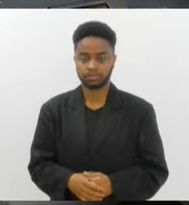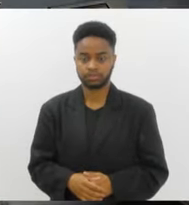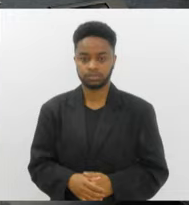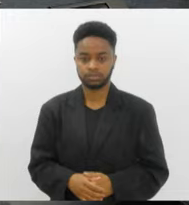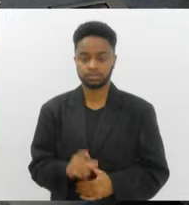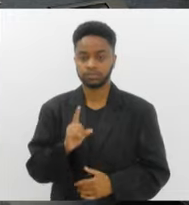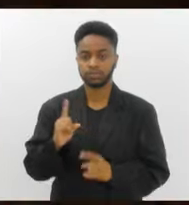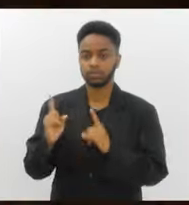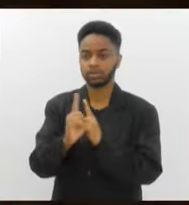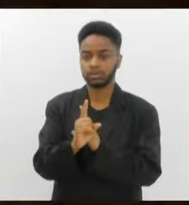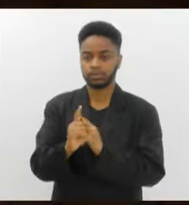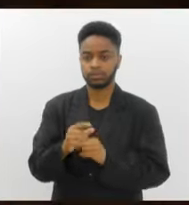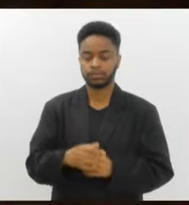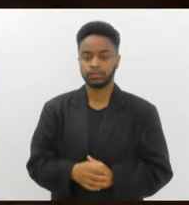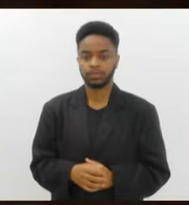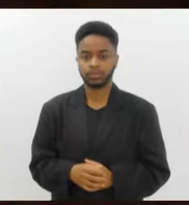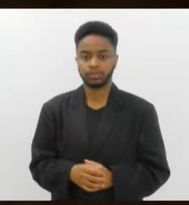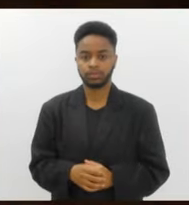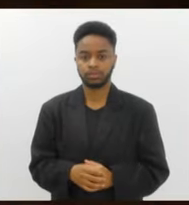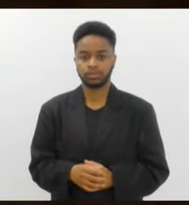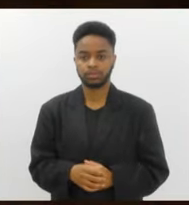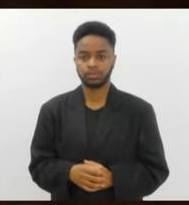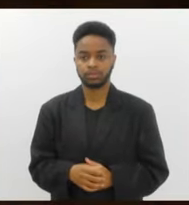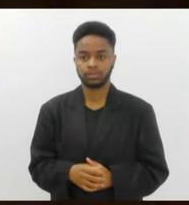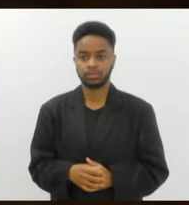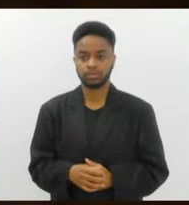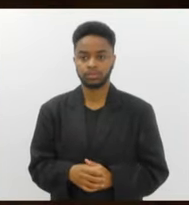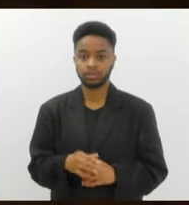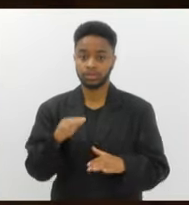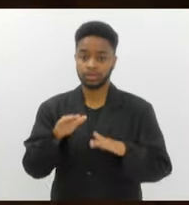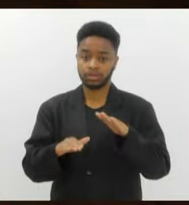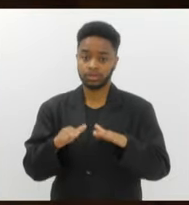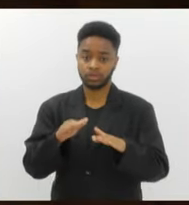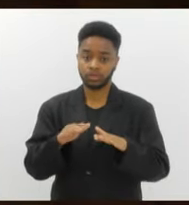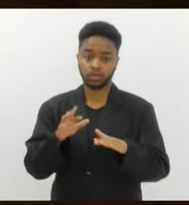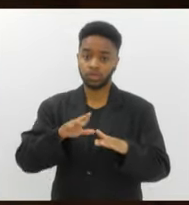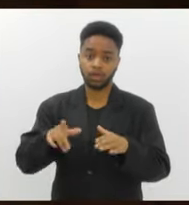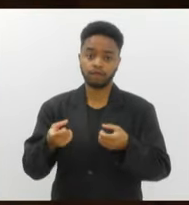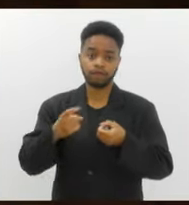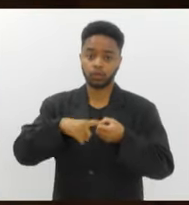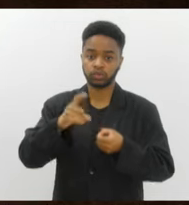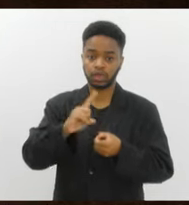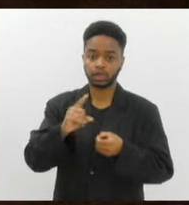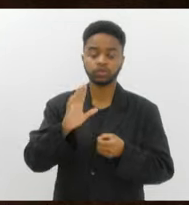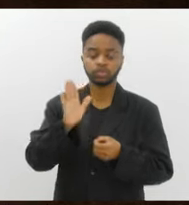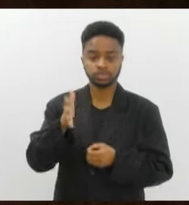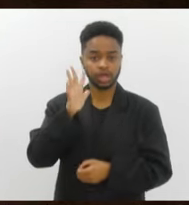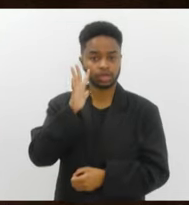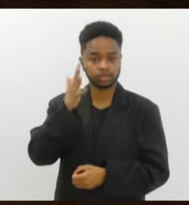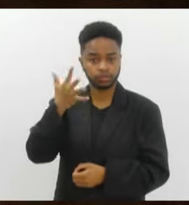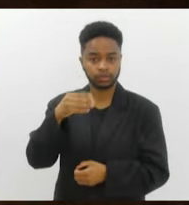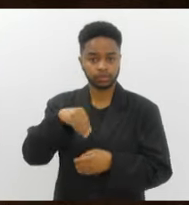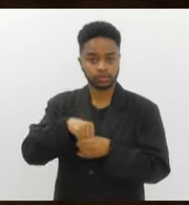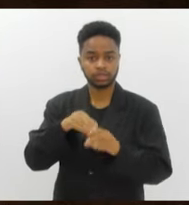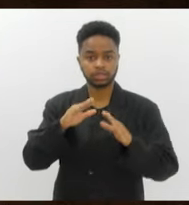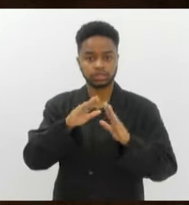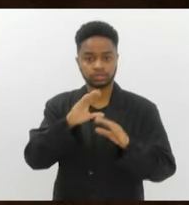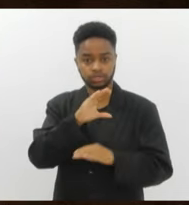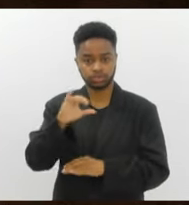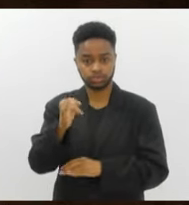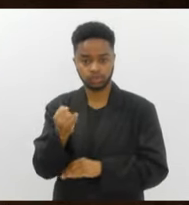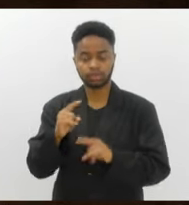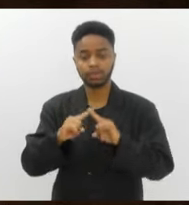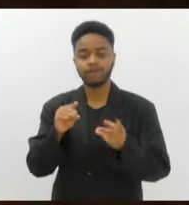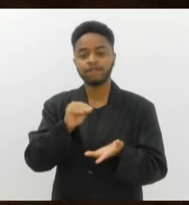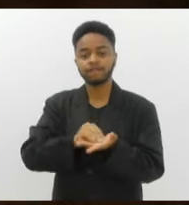presidente. Com toda a vênia, talvez não fosse o caso de retorno, porque ele já foi deliberado no âmbito da CCJ, só não foi publicado.